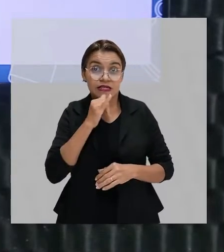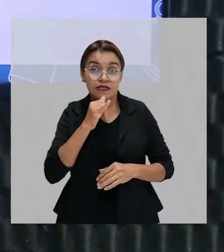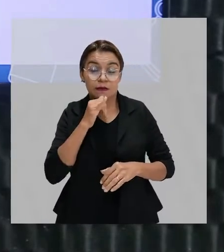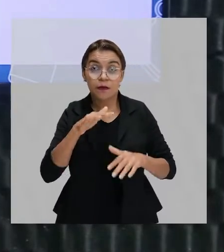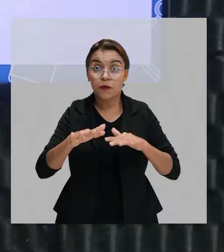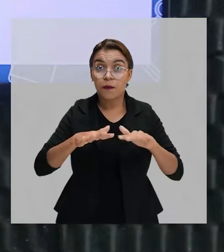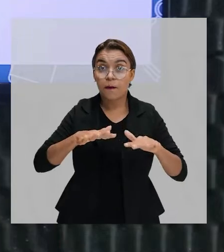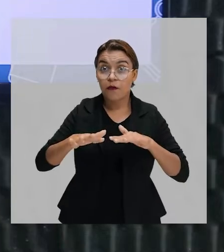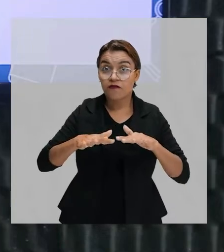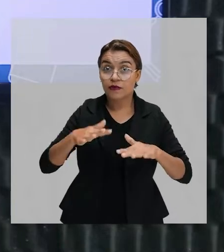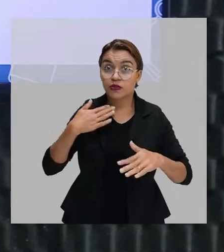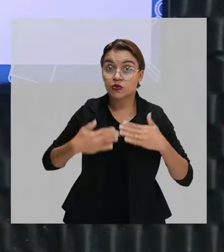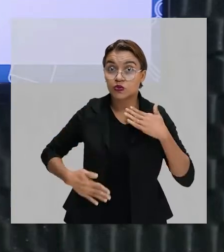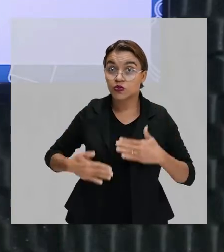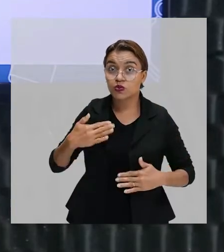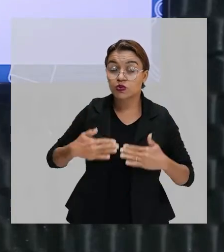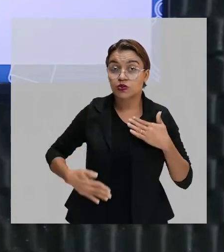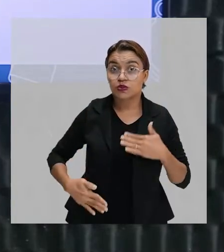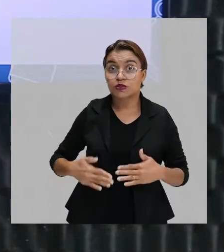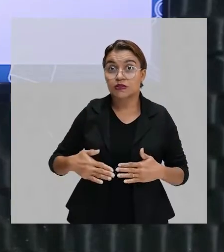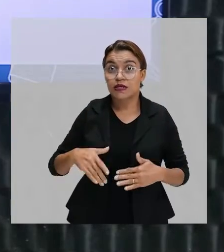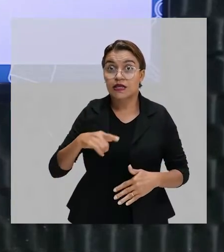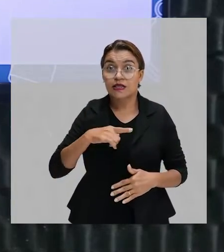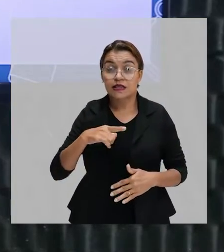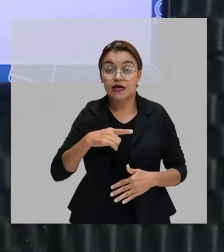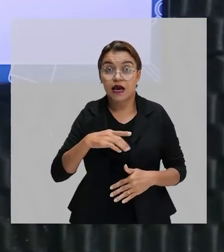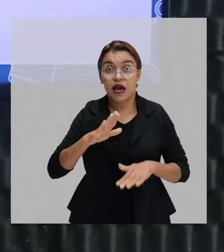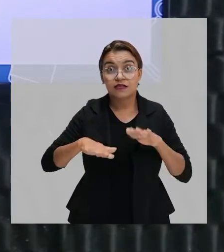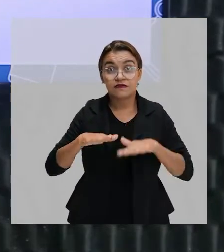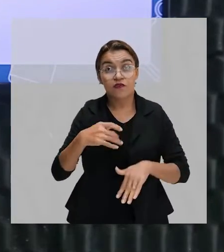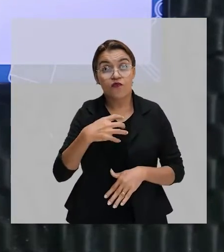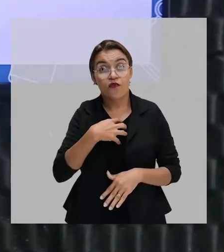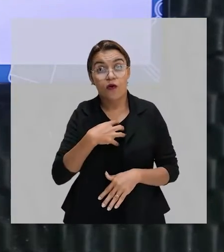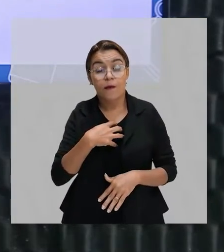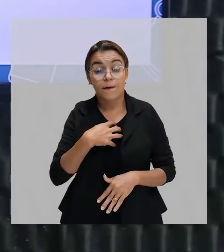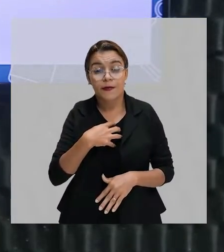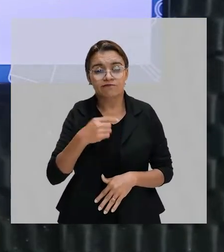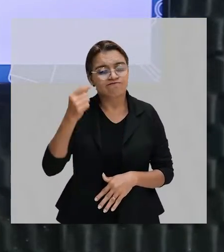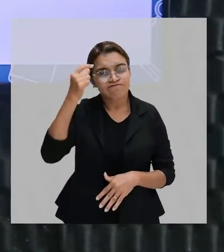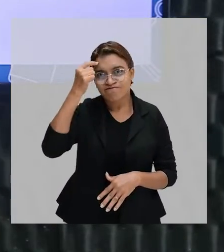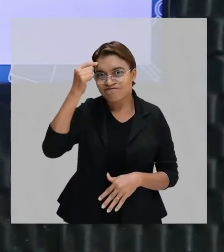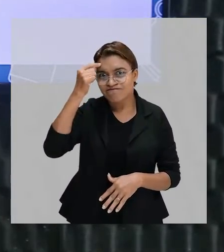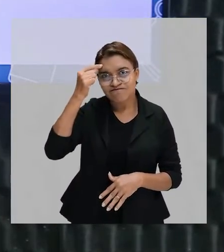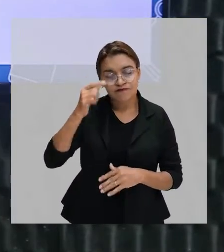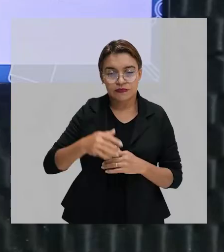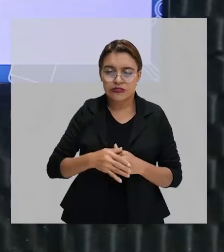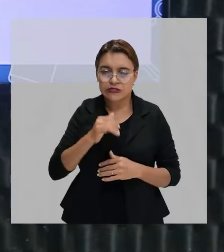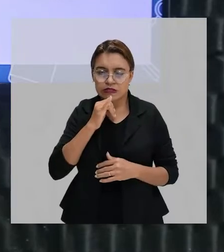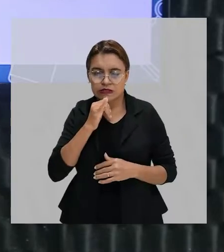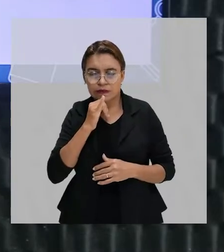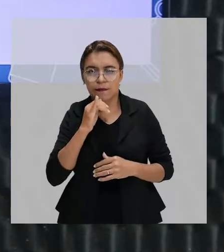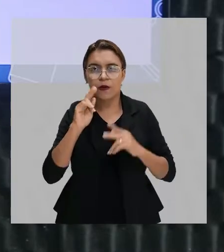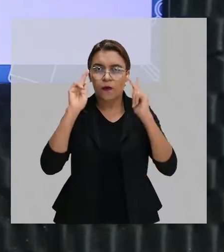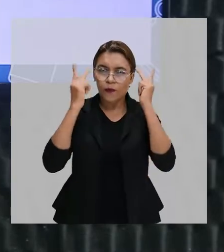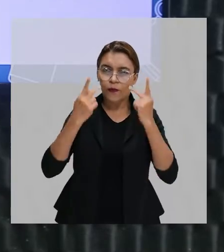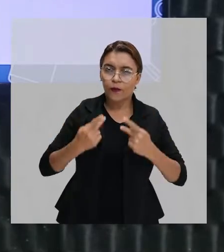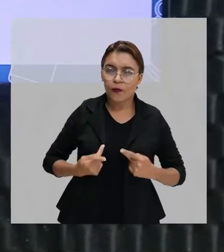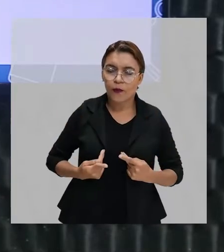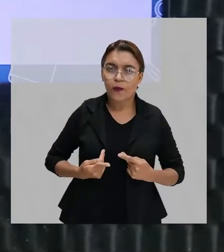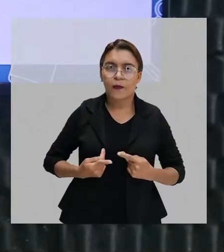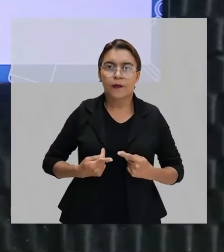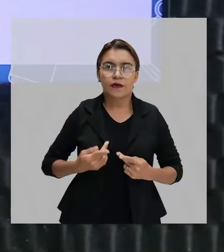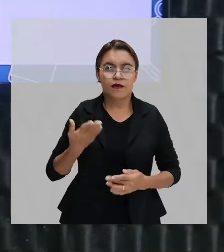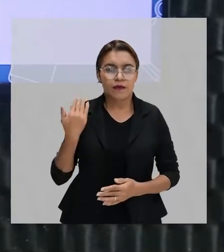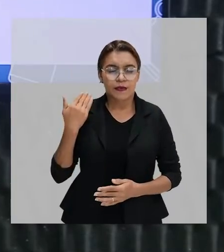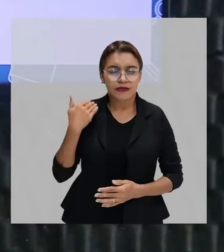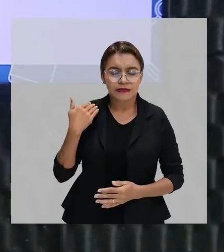corporais eles aparecem mais De forma inconsciente Quando o homem de alguma forma ele